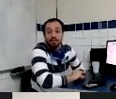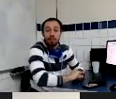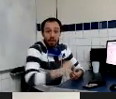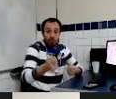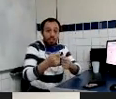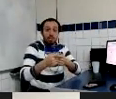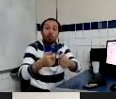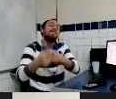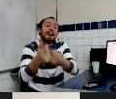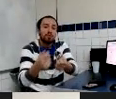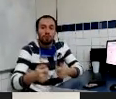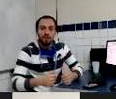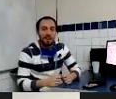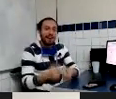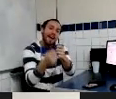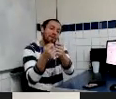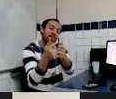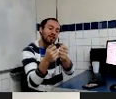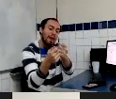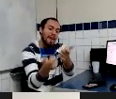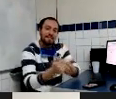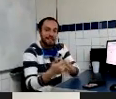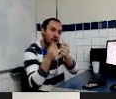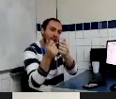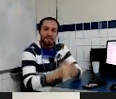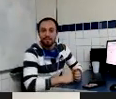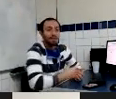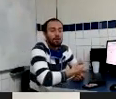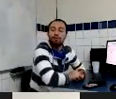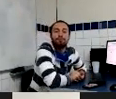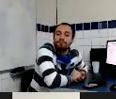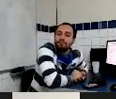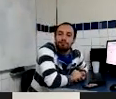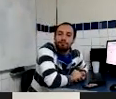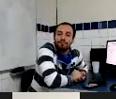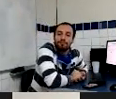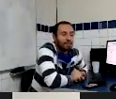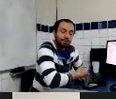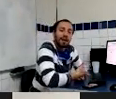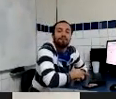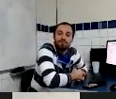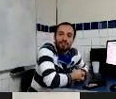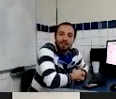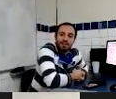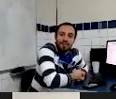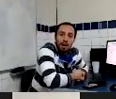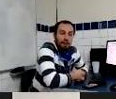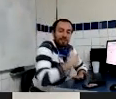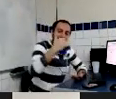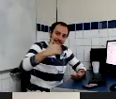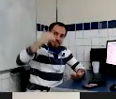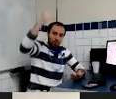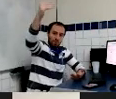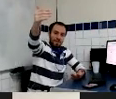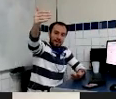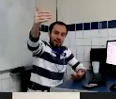Creio que não. Telefone íntimo, WhatsApp do prefeito. Fala, ei, prefeito, beleza? É nóis? Não. Você não tem. Para